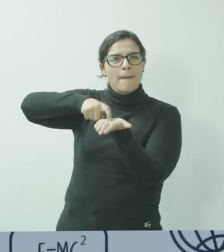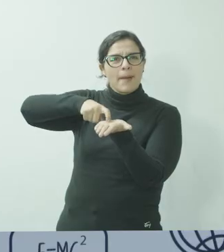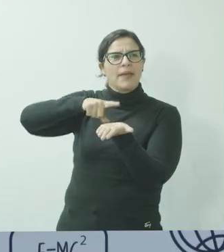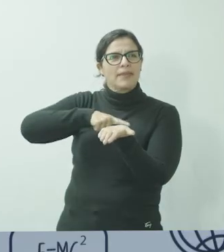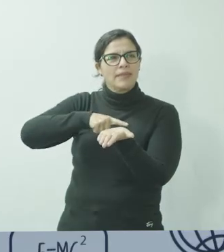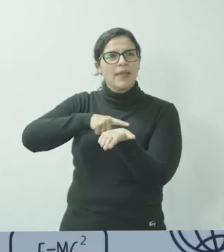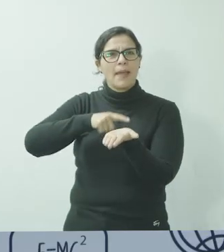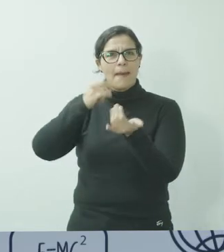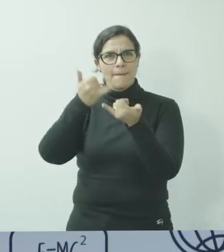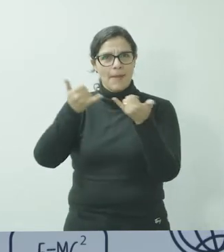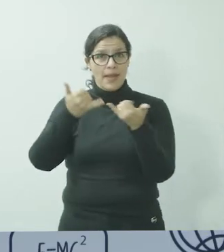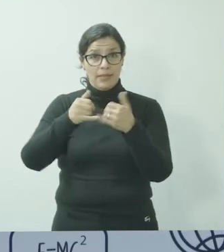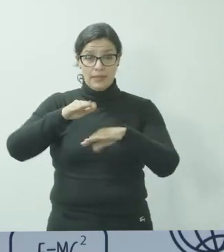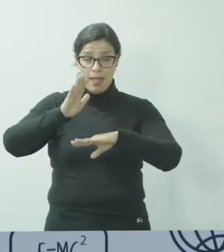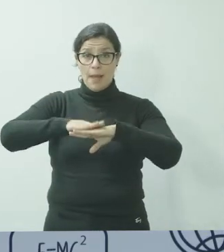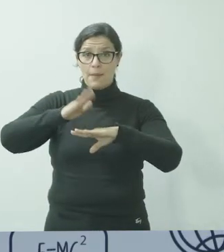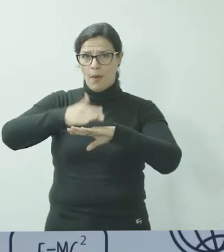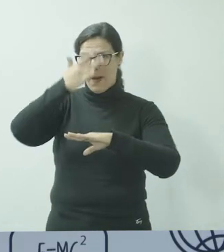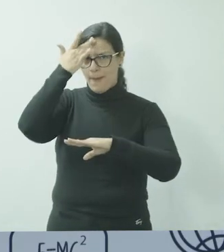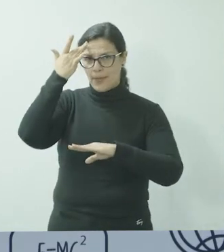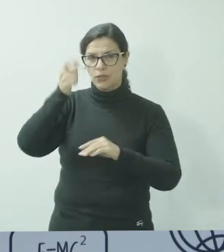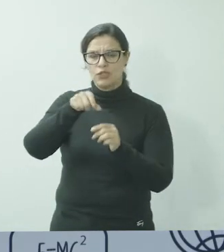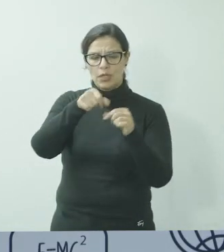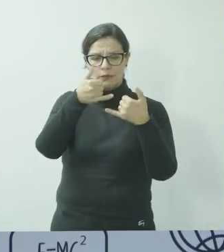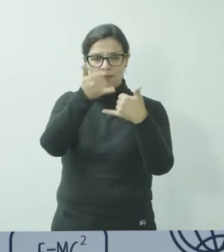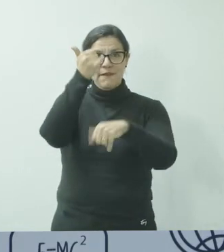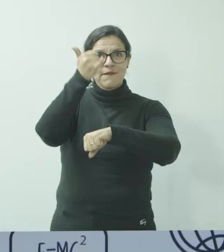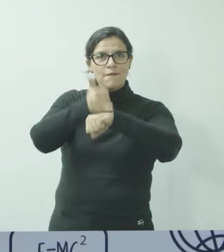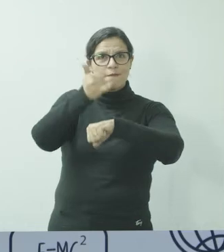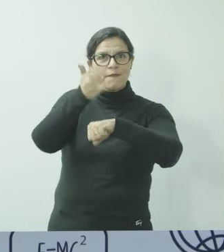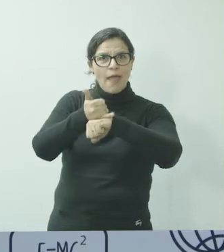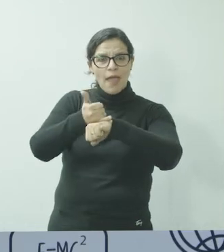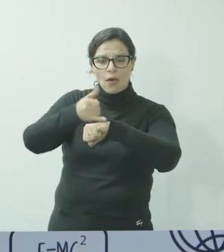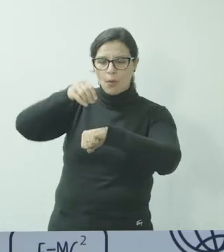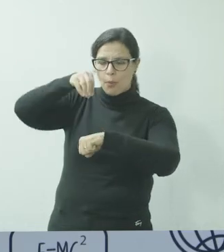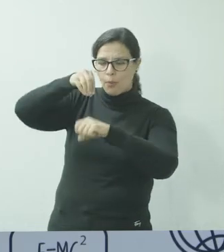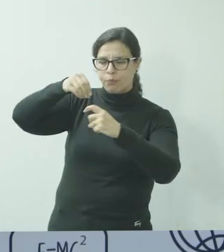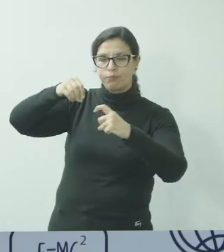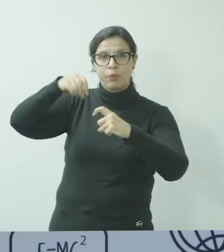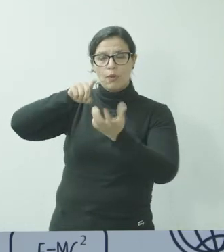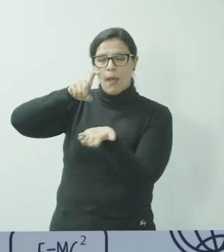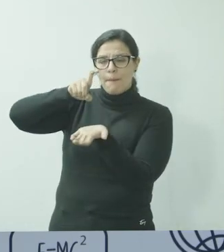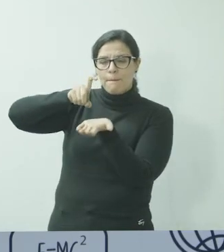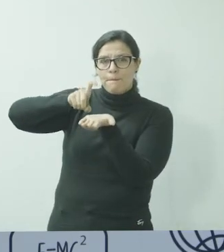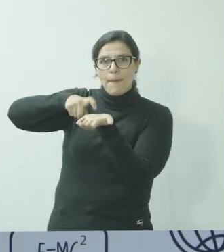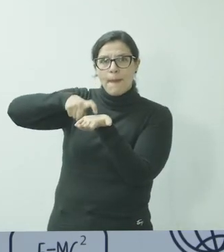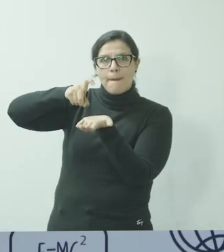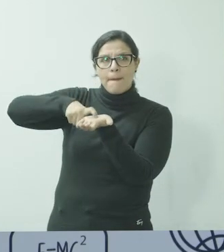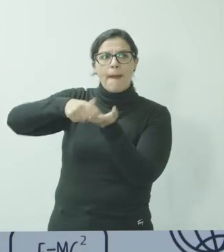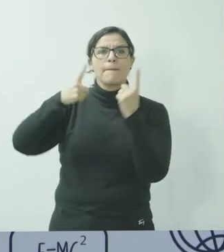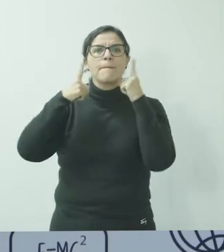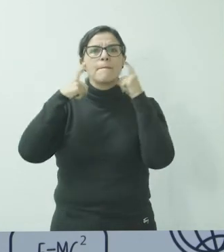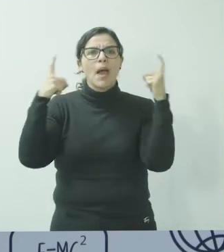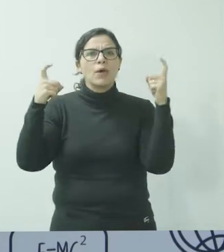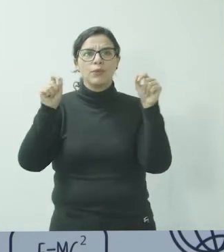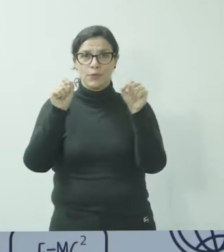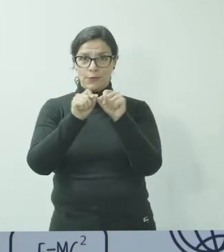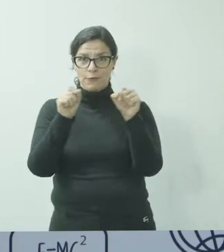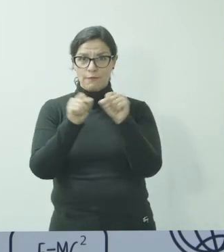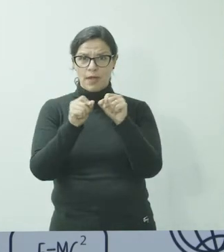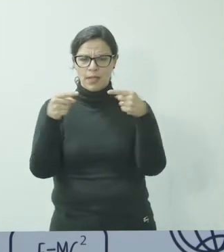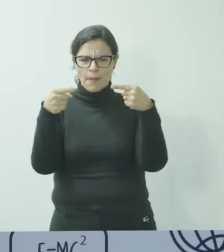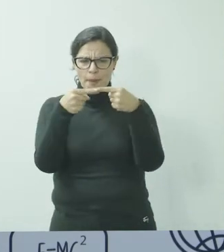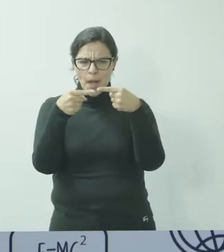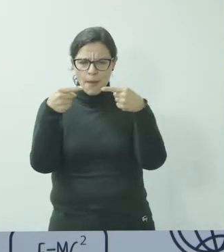uma uma mão na qual pressionava né esse botãozinho então isso emitia um som e a combinação